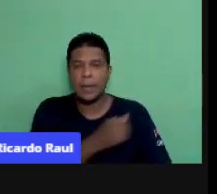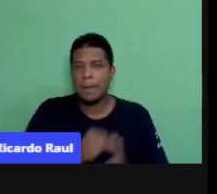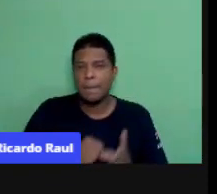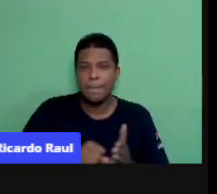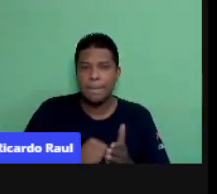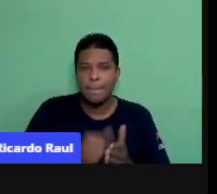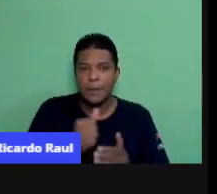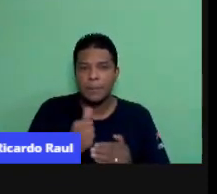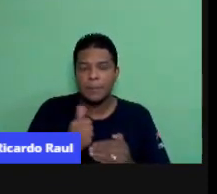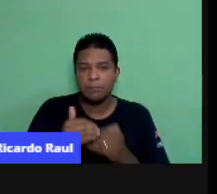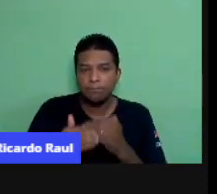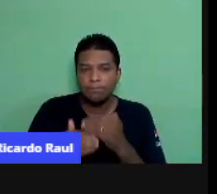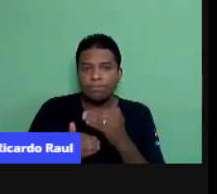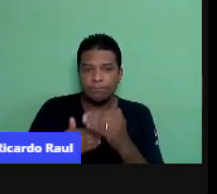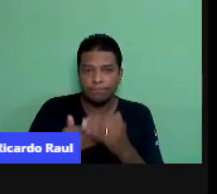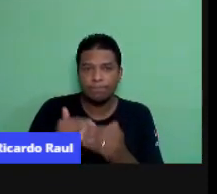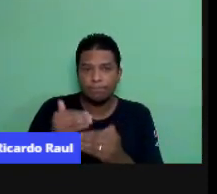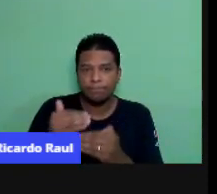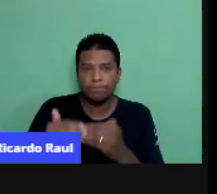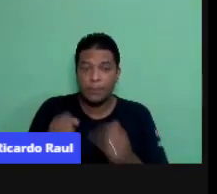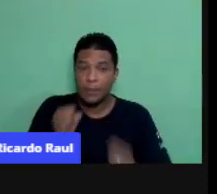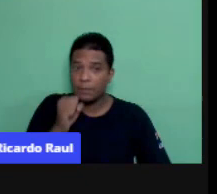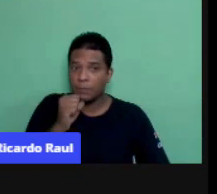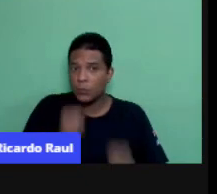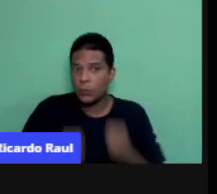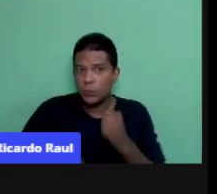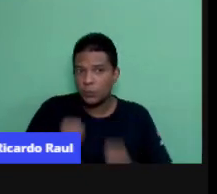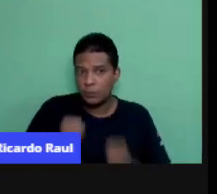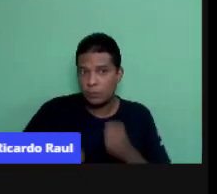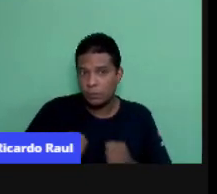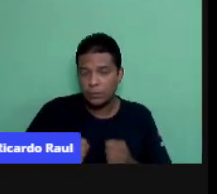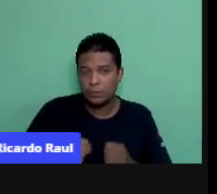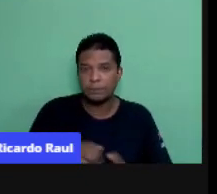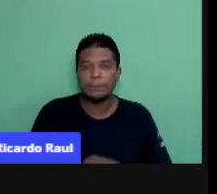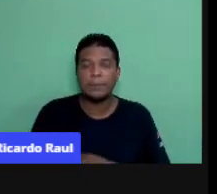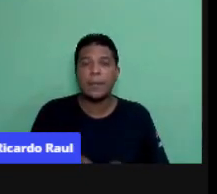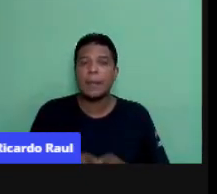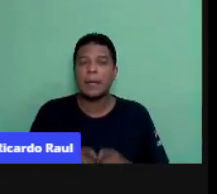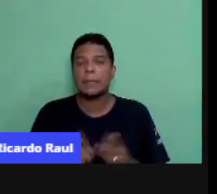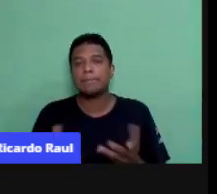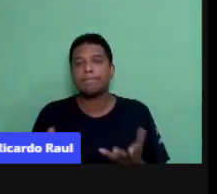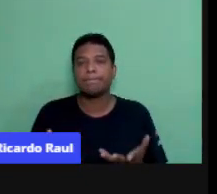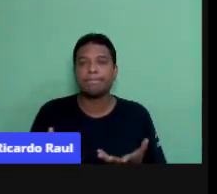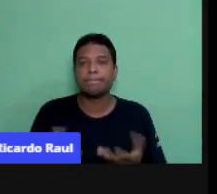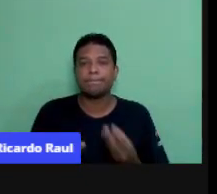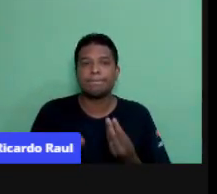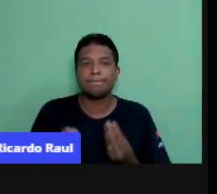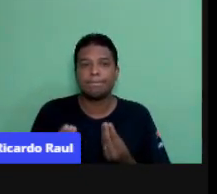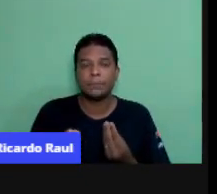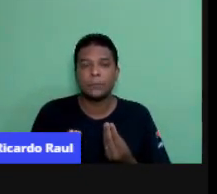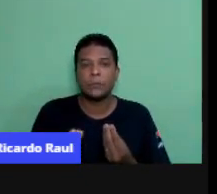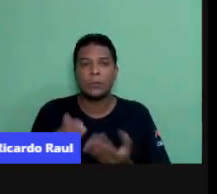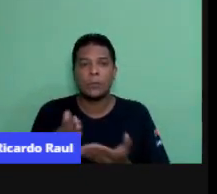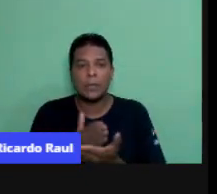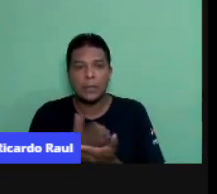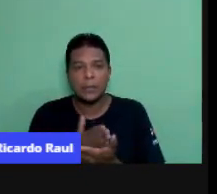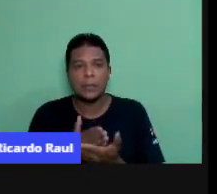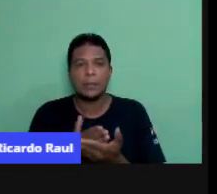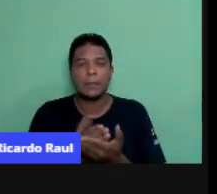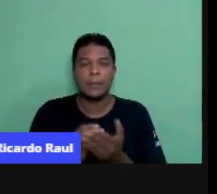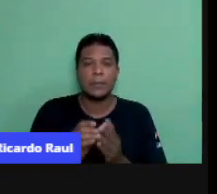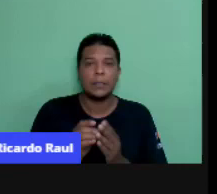primeiras atividades que envolvem agilidade. Ah, mas no caderno também tem questão de direita